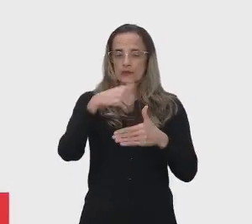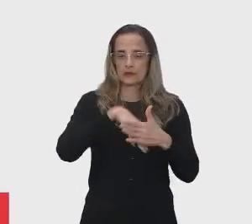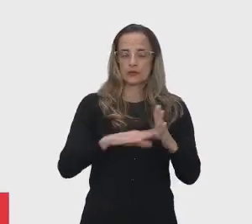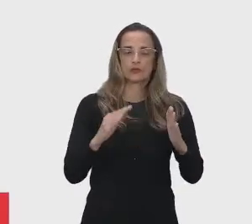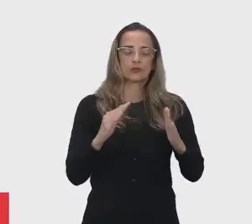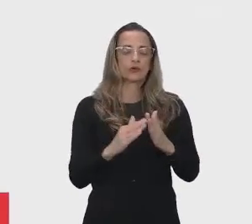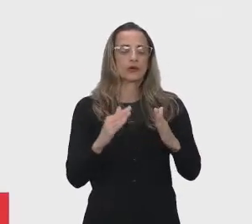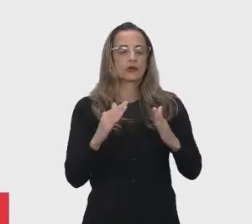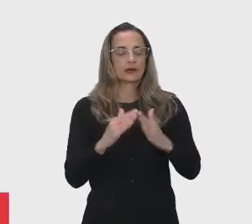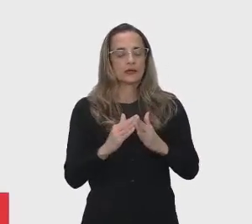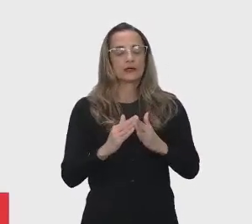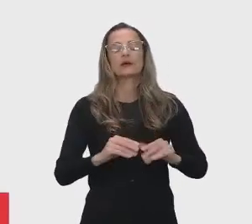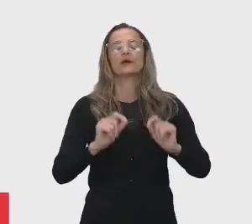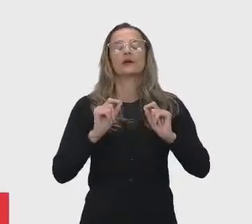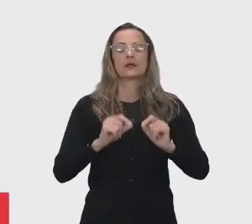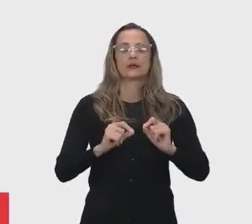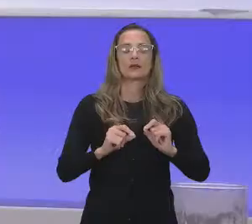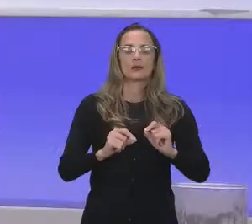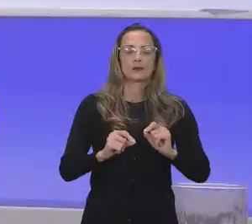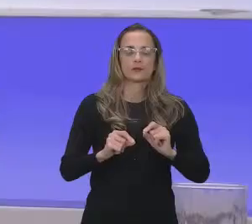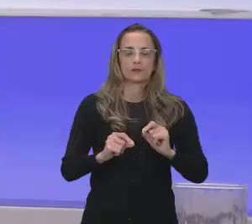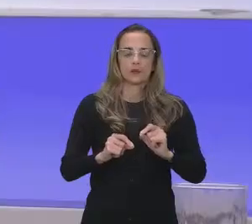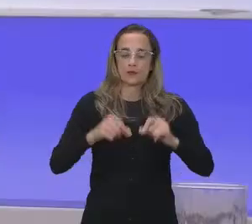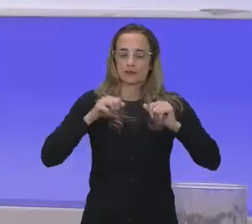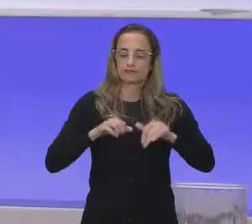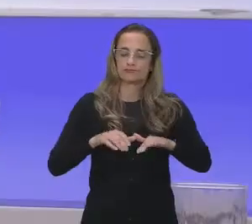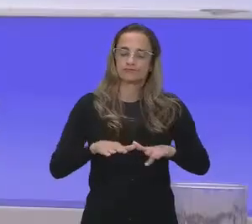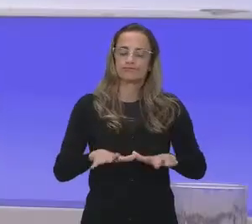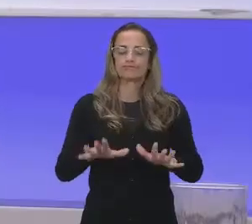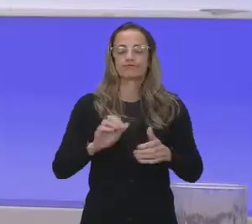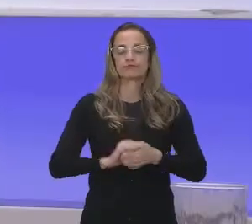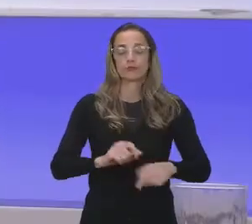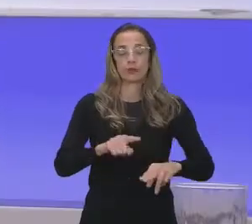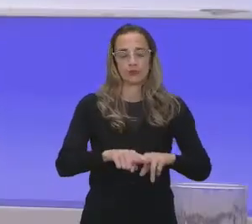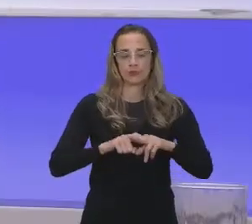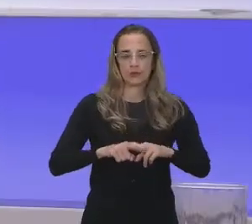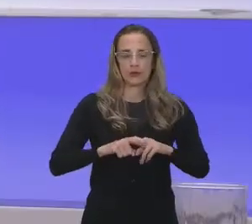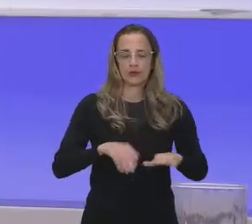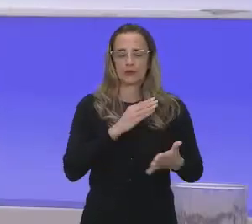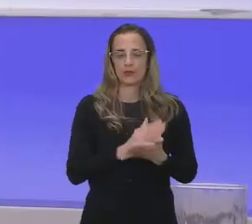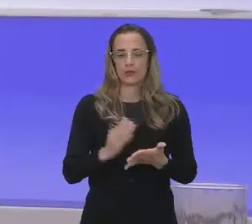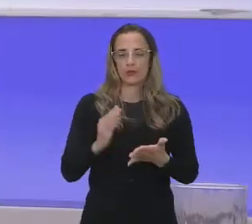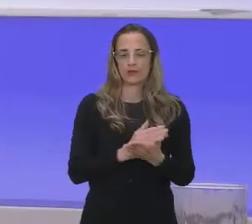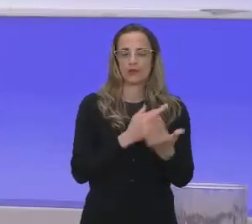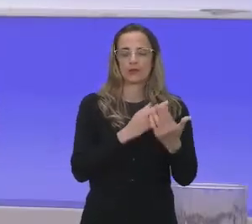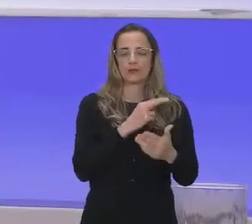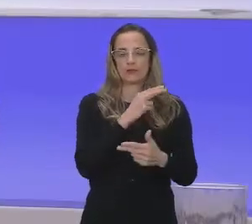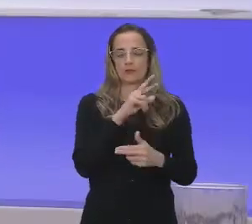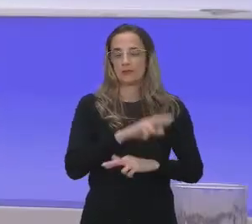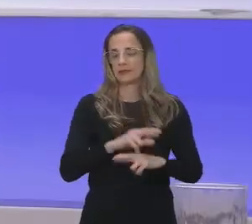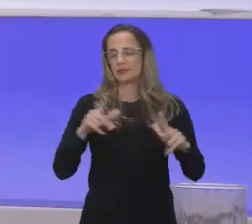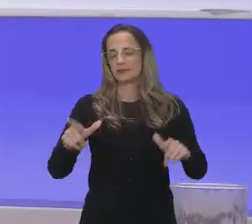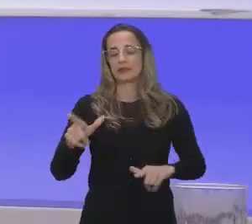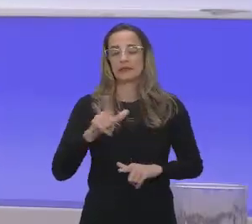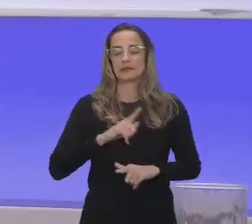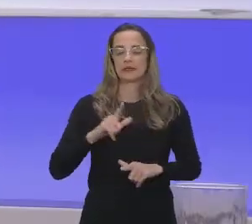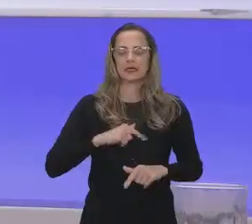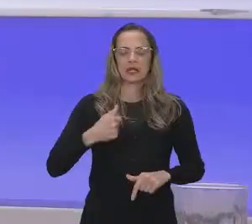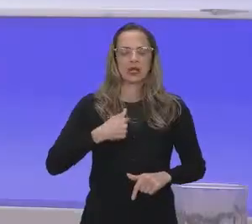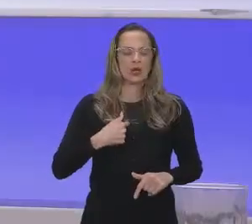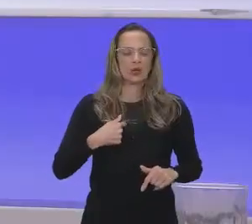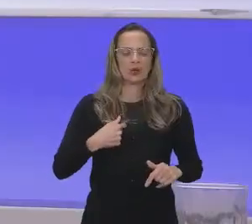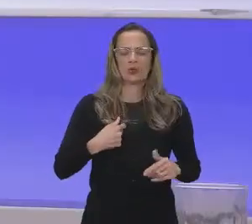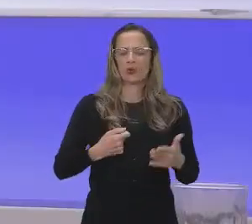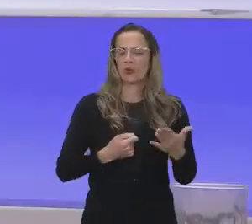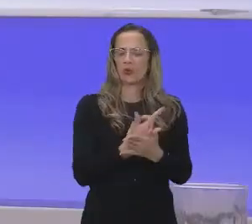O excedente, ele passa para o medidor da distribuidora. Então, por isso que às vezes tem uma diferença. Tipo, poxa, eu comprei aqui